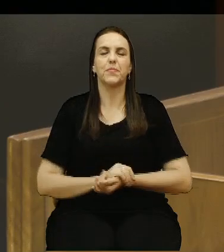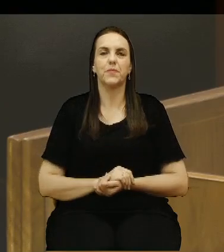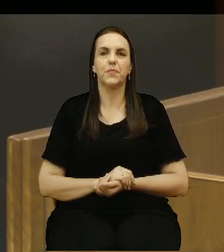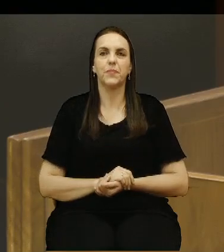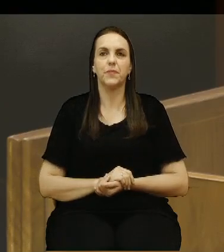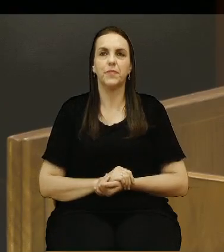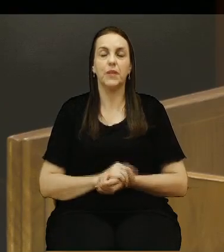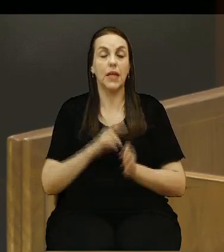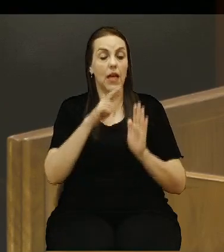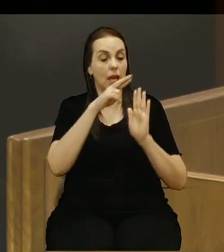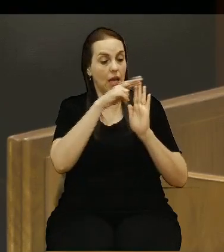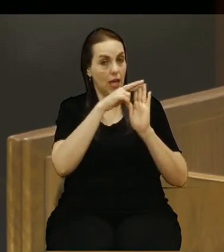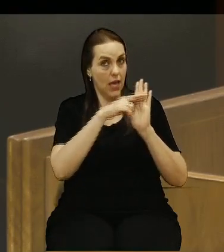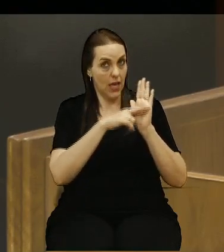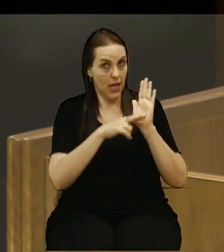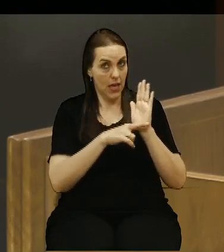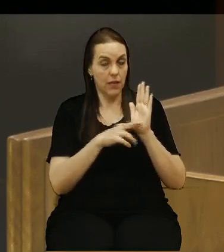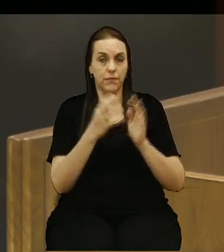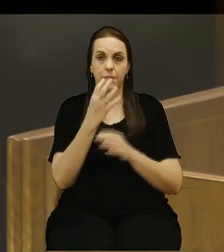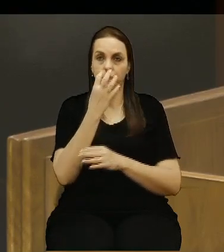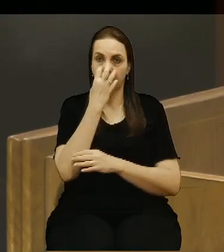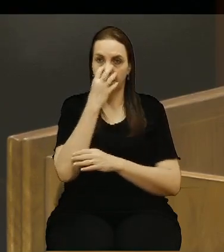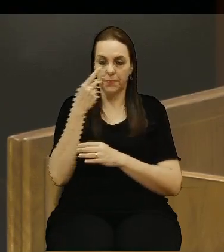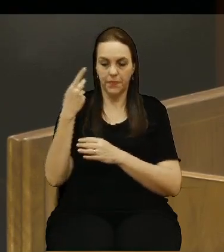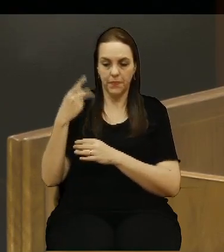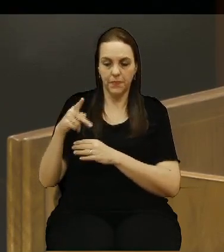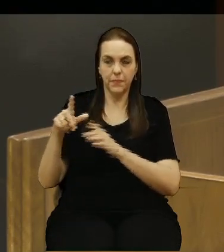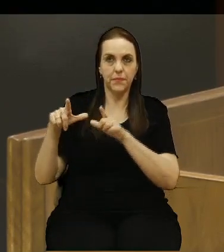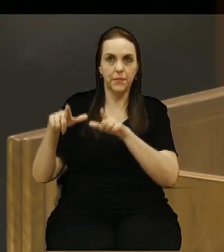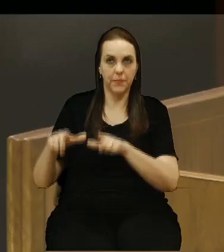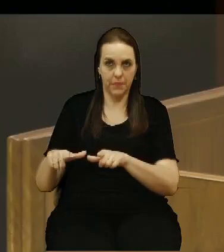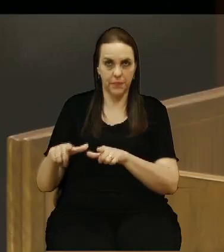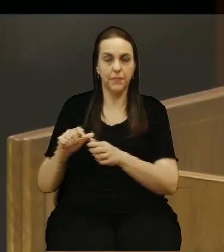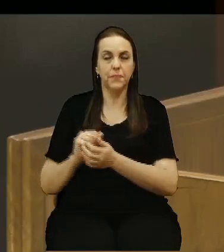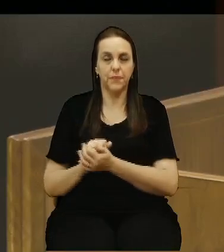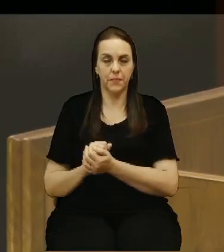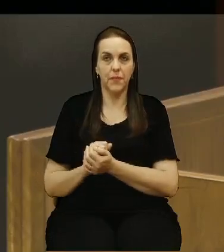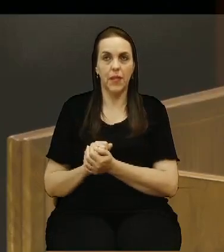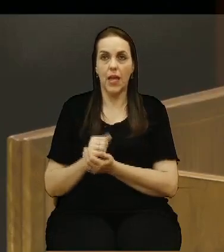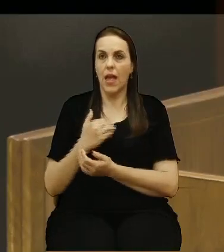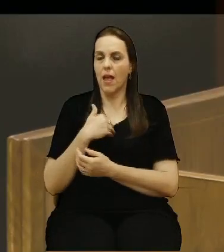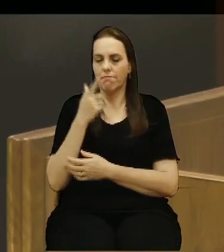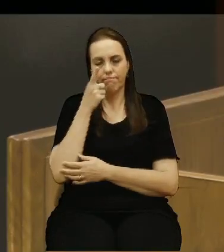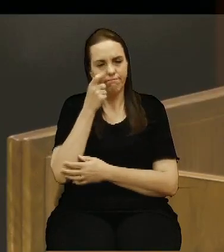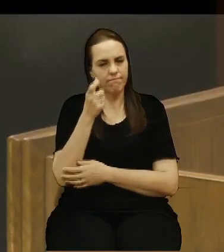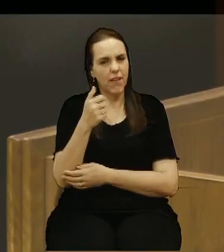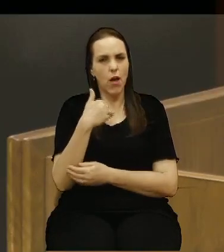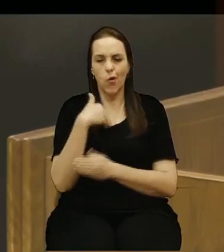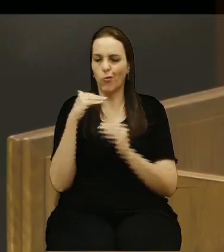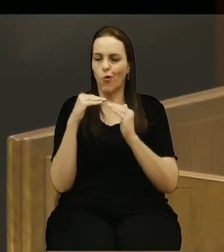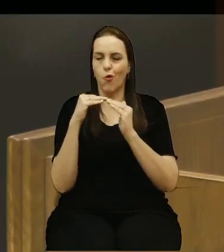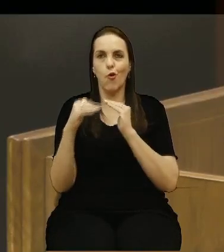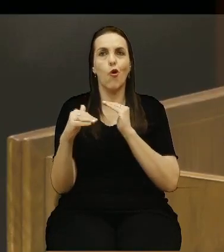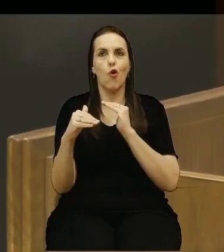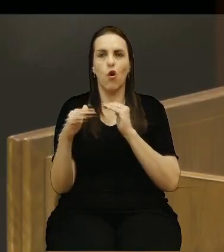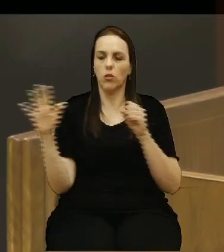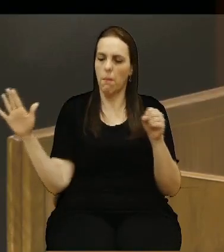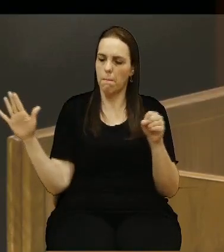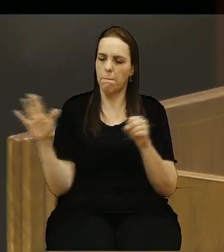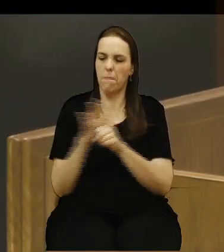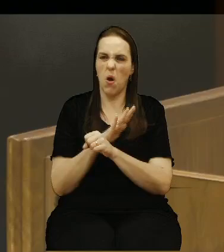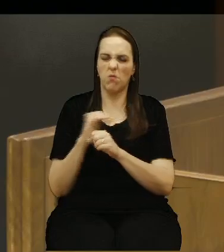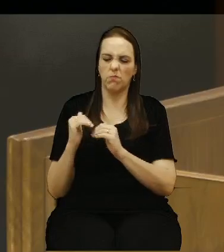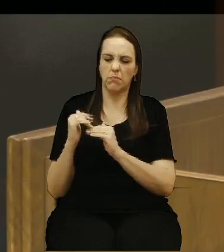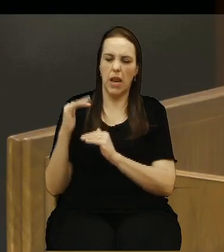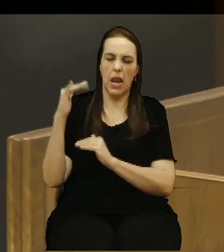esse regramento do canil é muito interessante e eu também não concordo que tenha superlotação. Nós